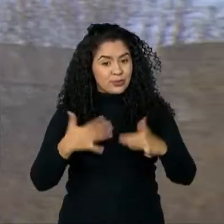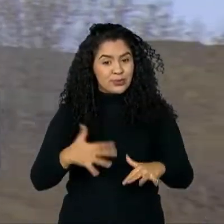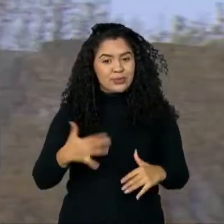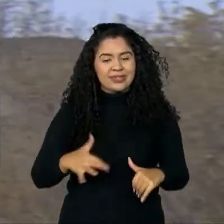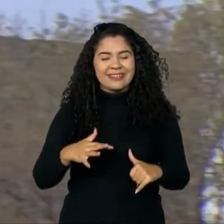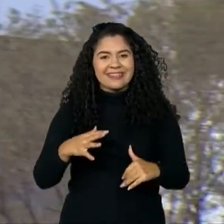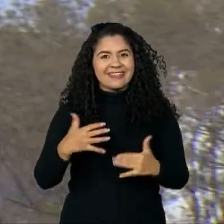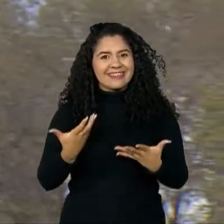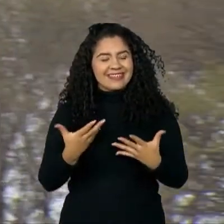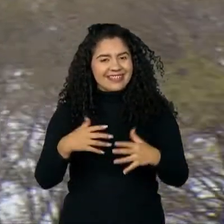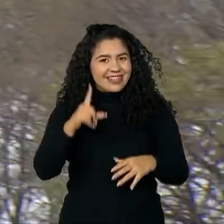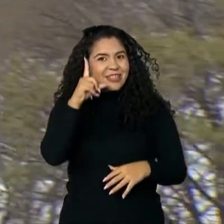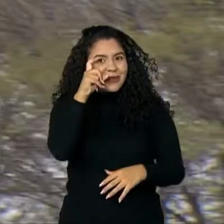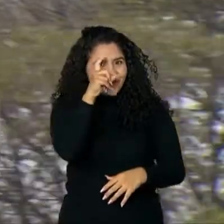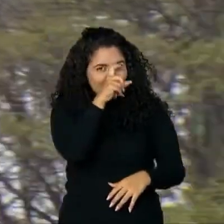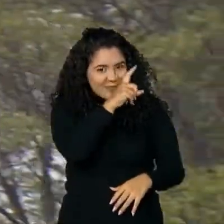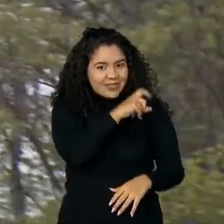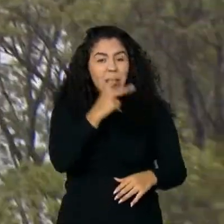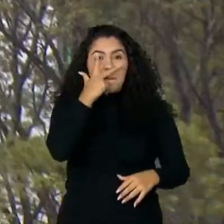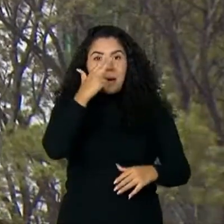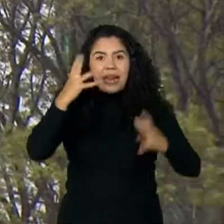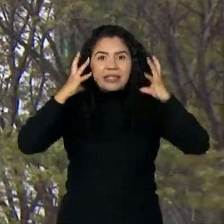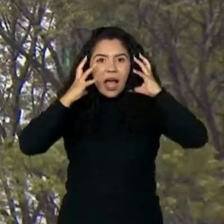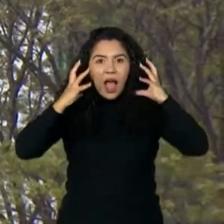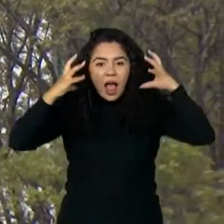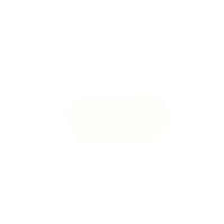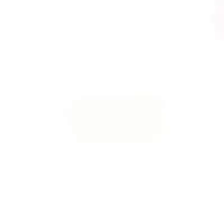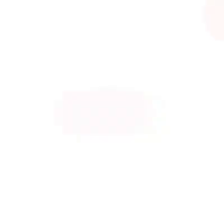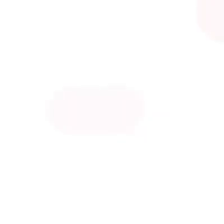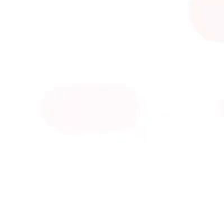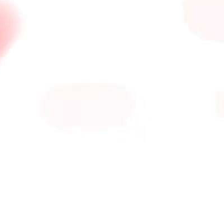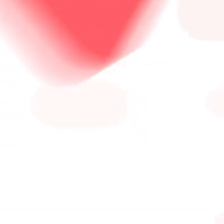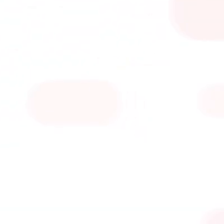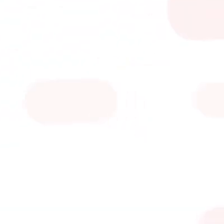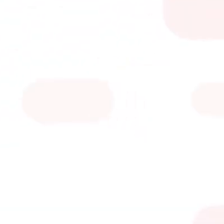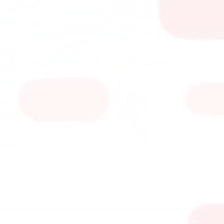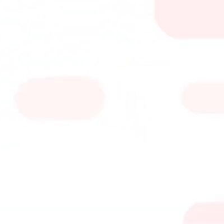manobra extremamente desconfortável. Dá a impressão que o capacete vai sair da cabeça do piloto.